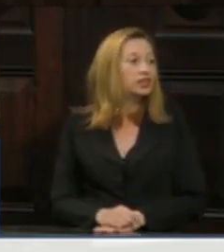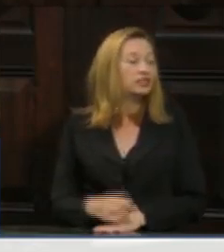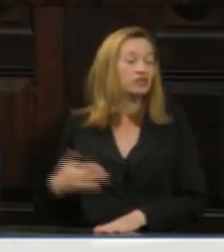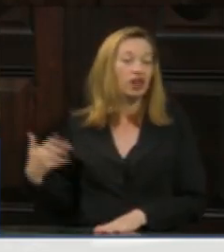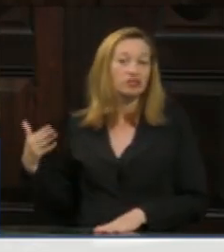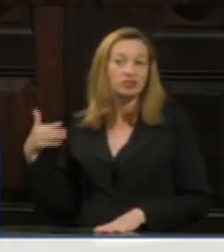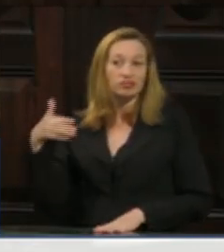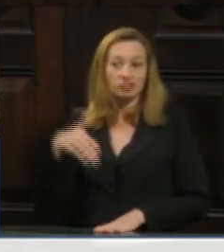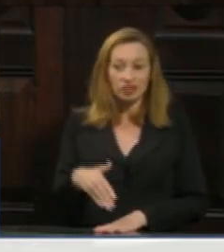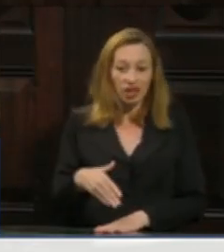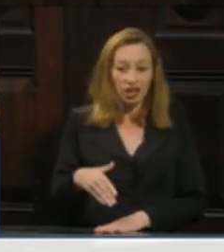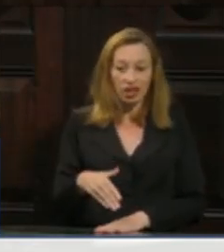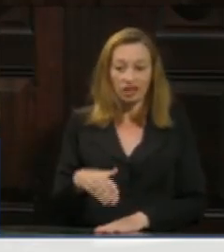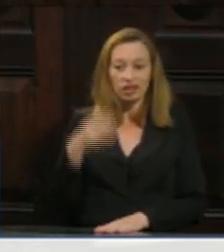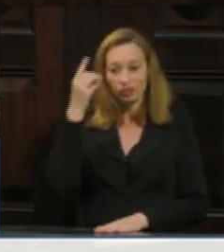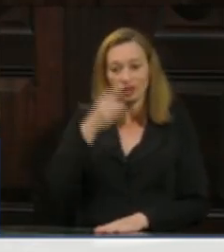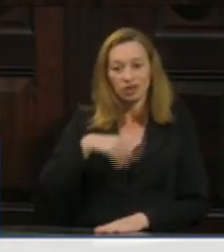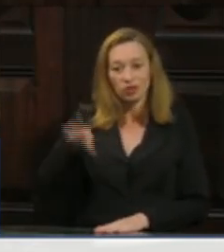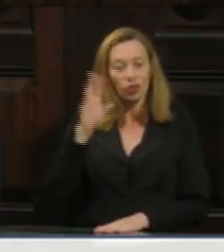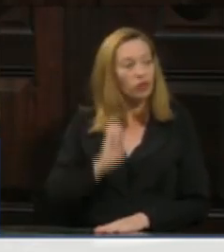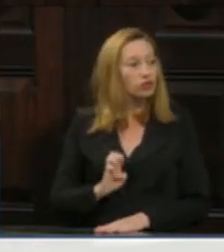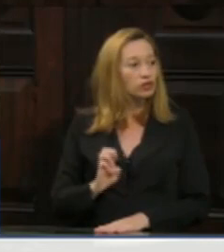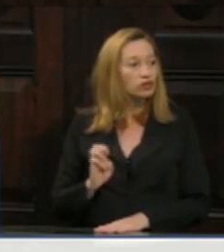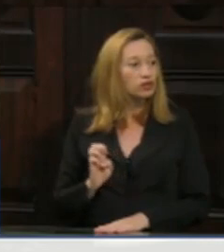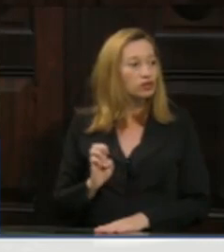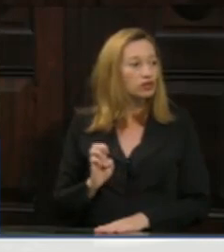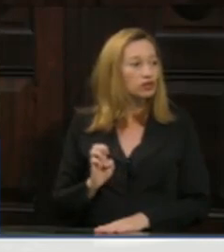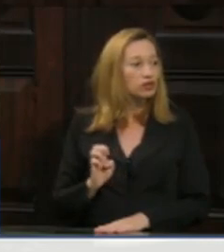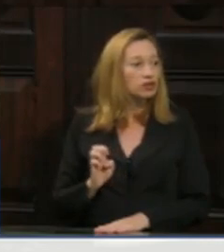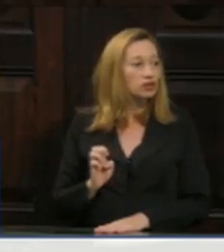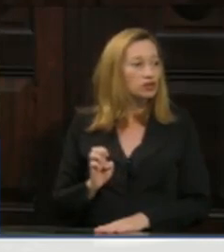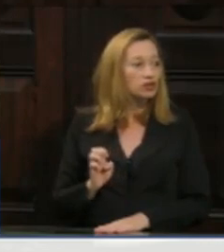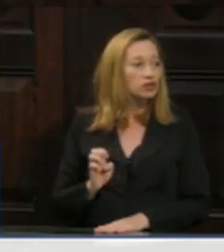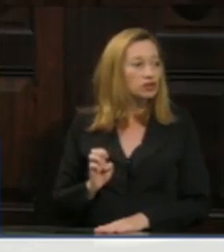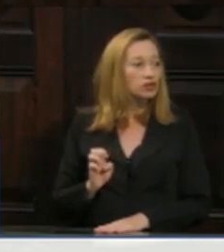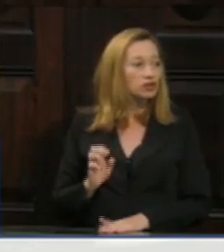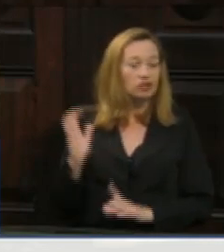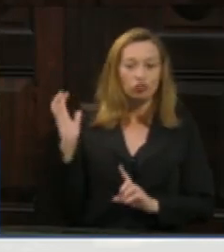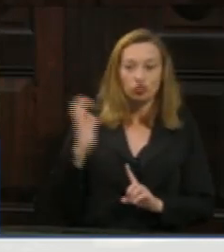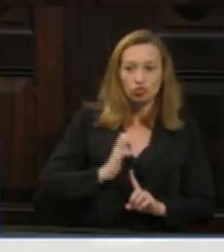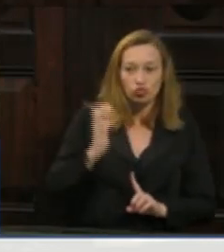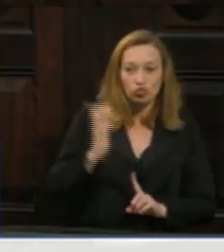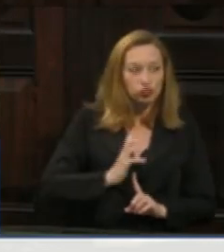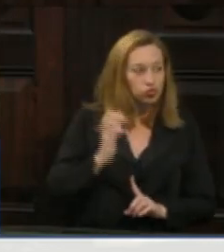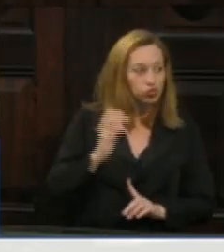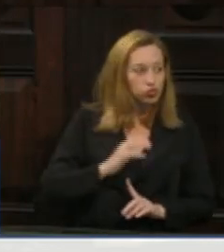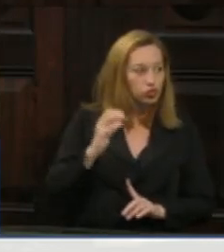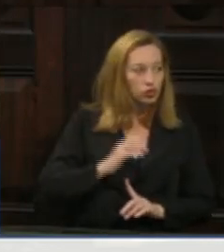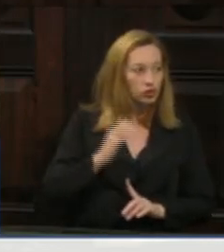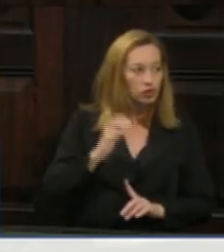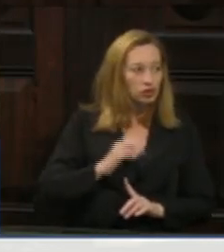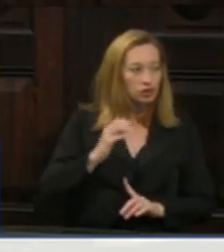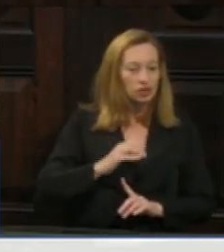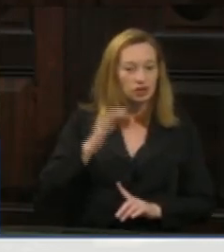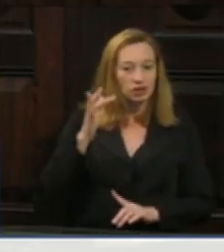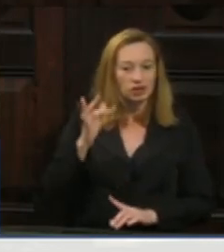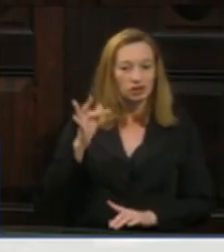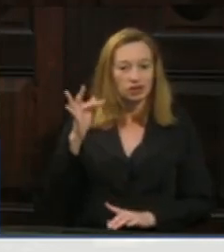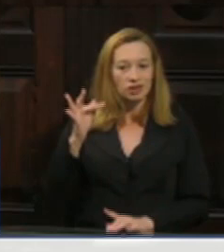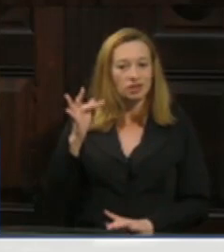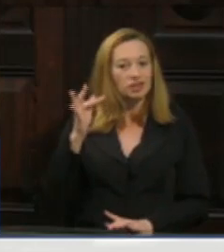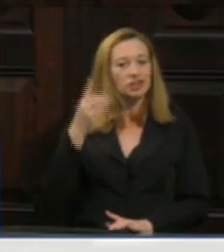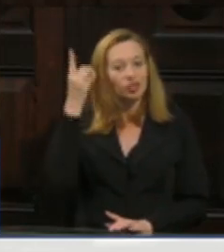atos. E até a presente data, nenhum me desabonou. Então,